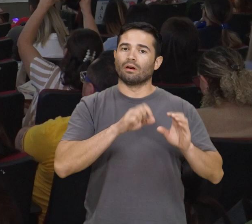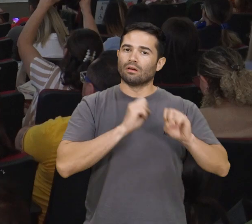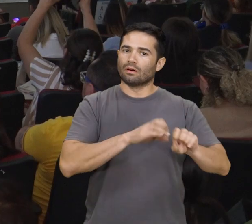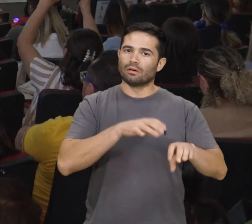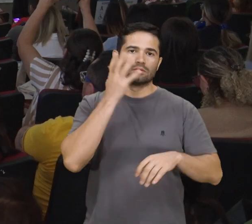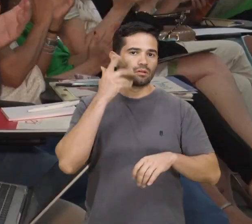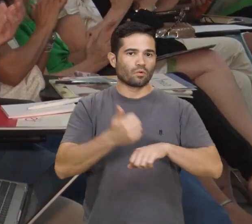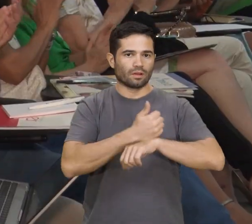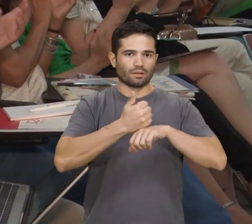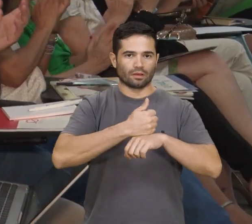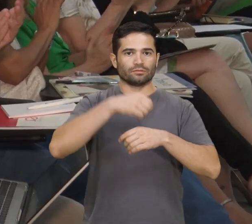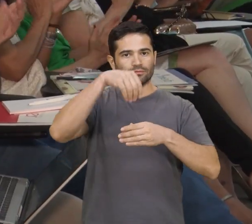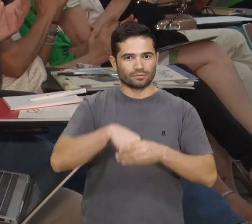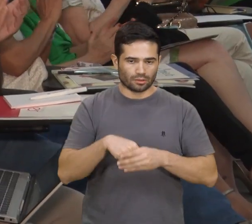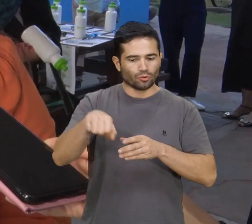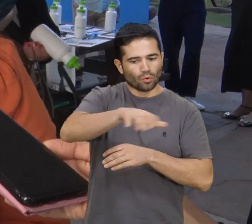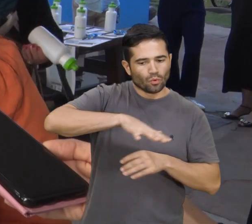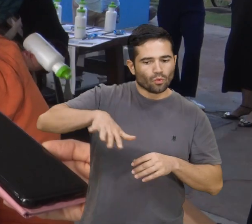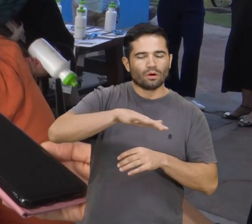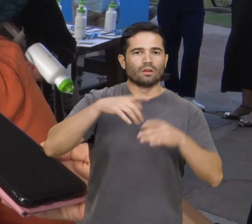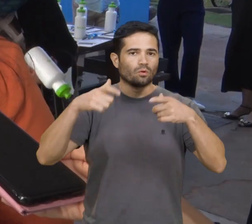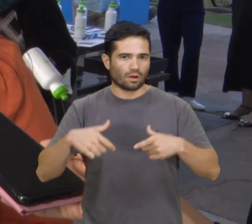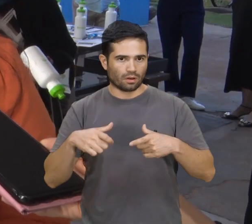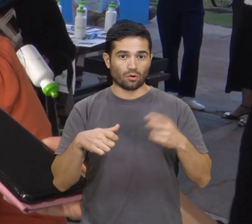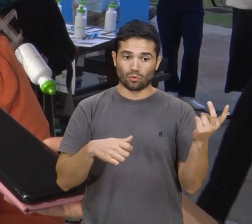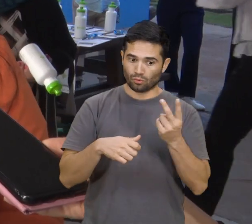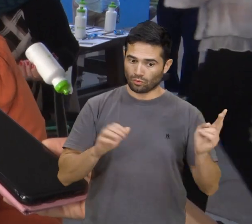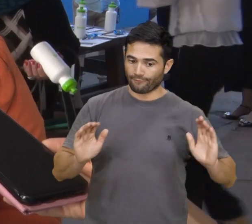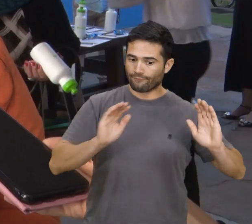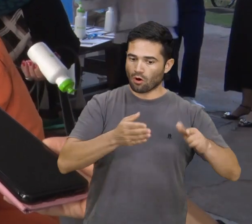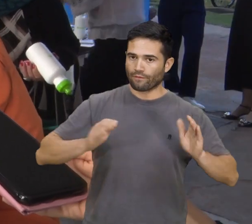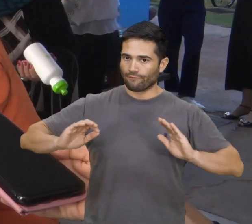infantil de qualidade no contexto regional. Os dois fóruns se uniram